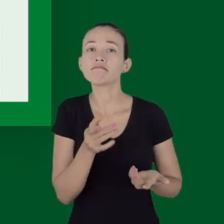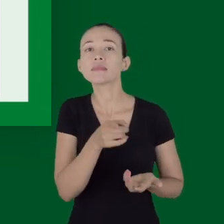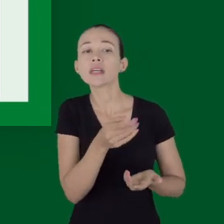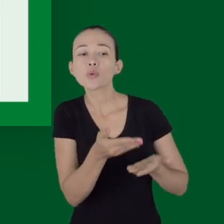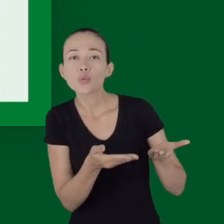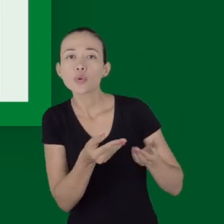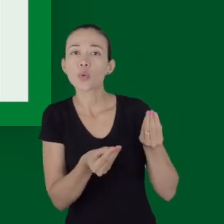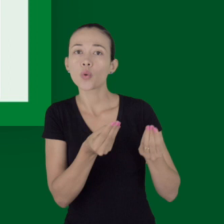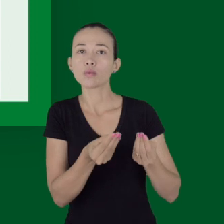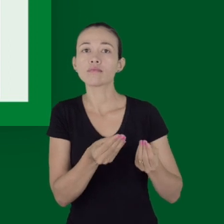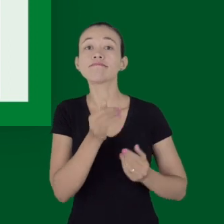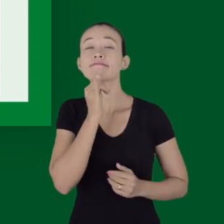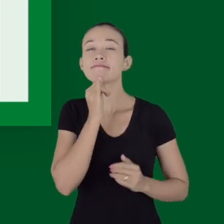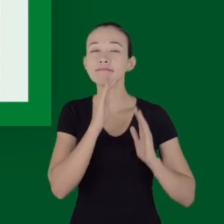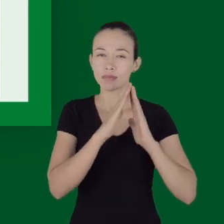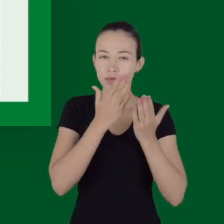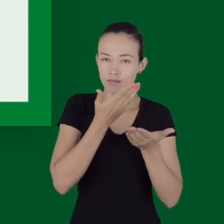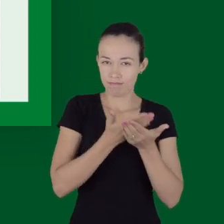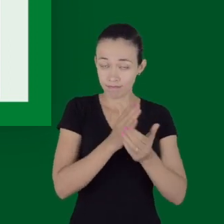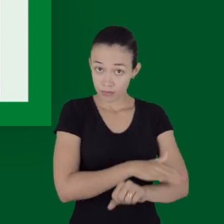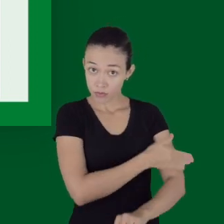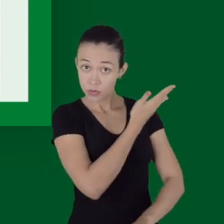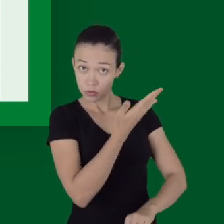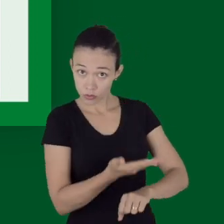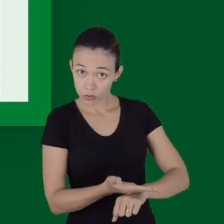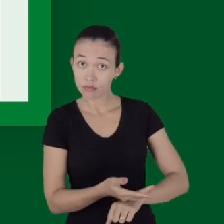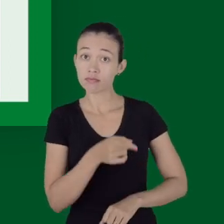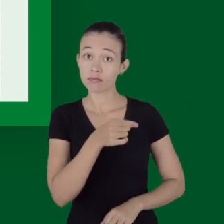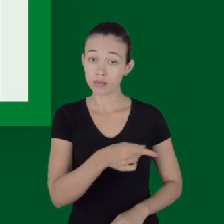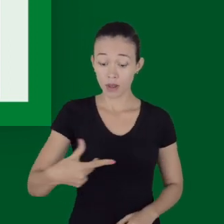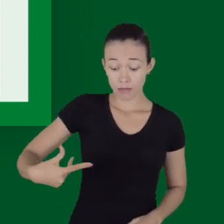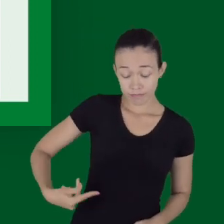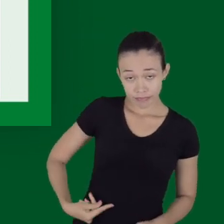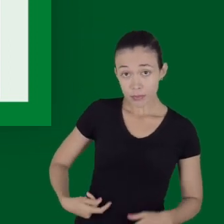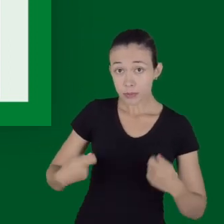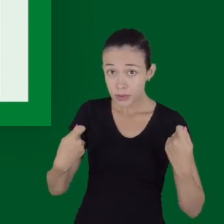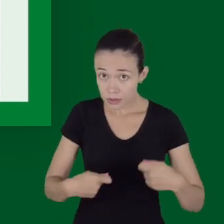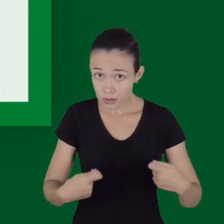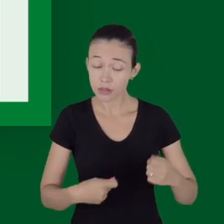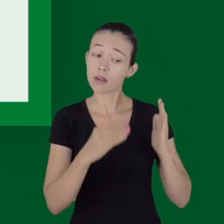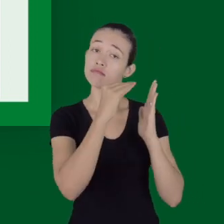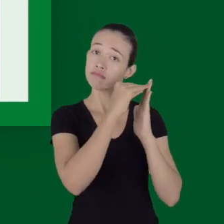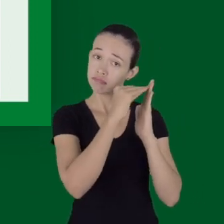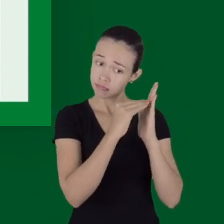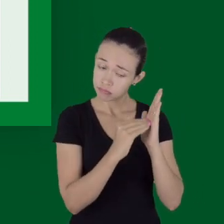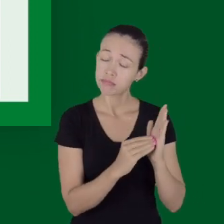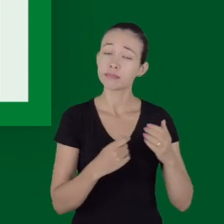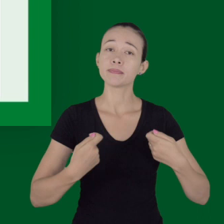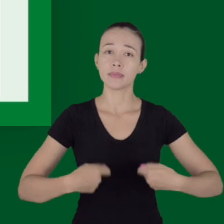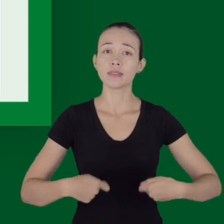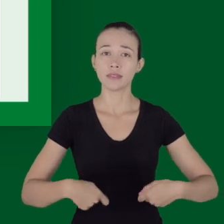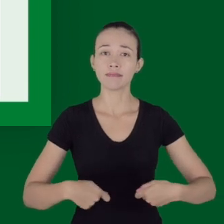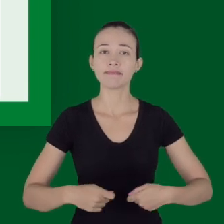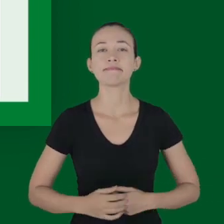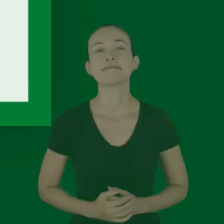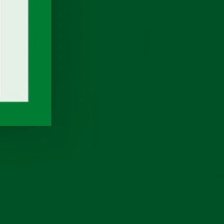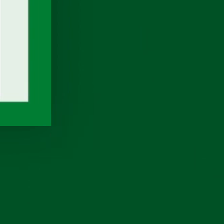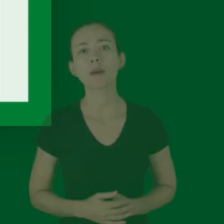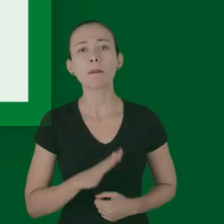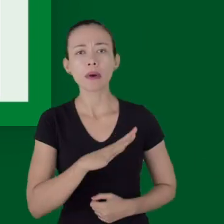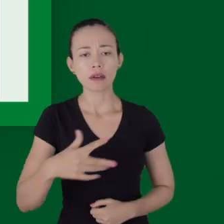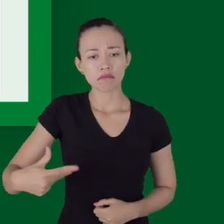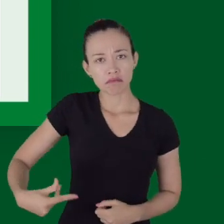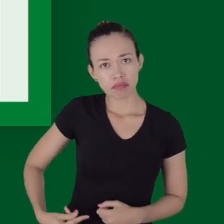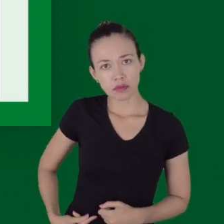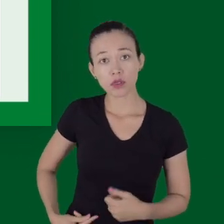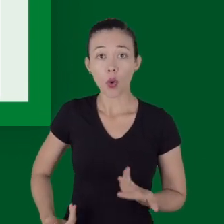aplicar insulina na escola, esse plano terapêutico tem que conter a receita de insulinas. Se ele não vai precisar